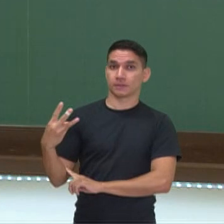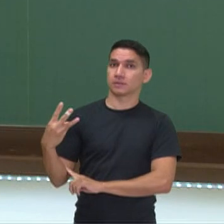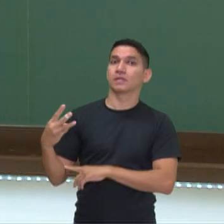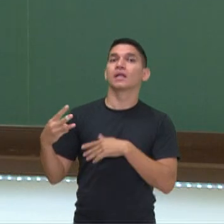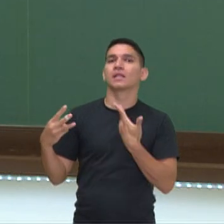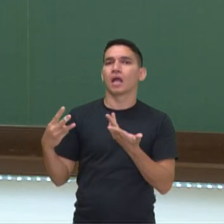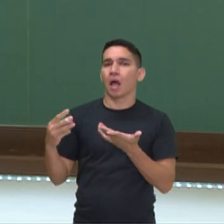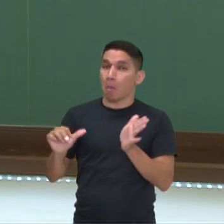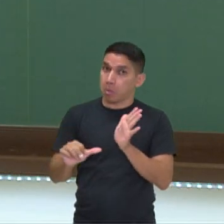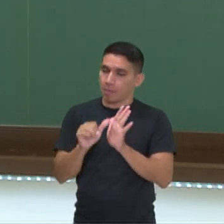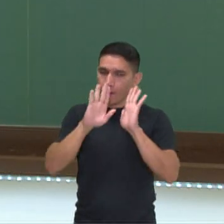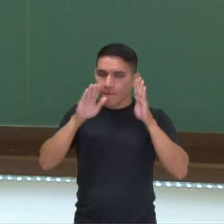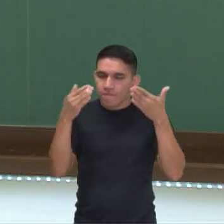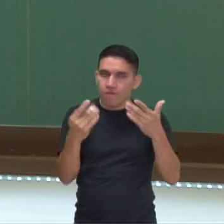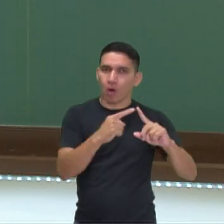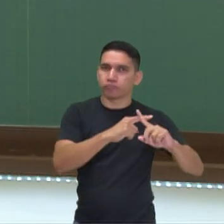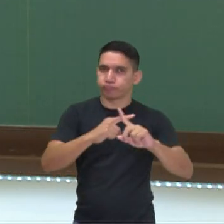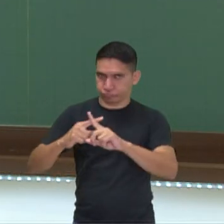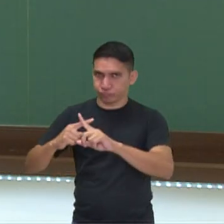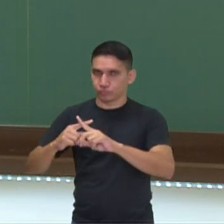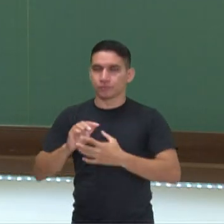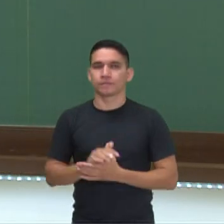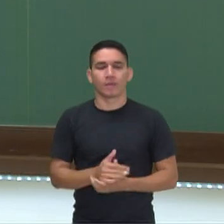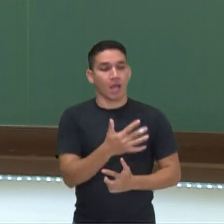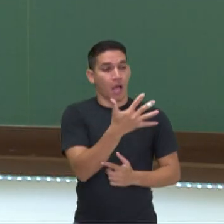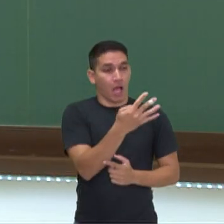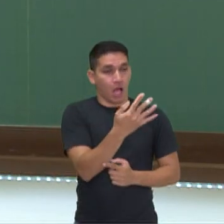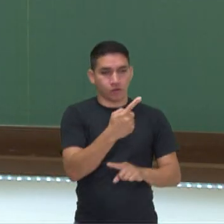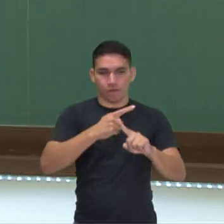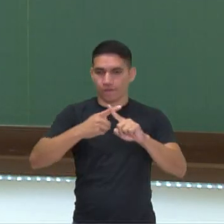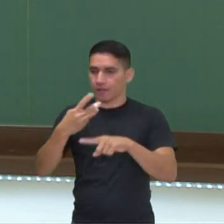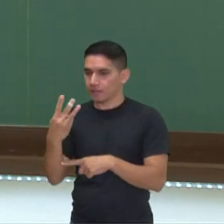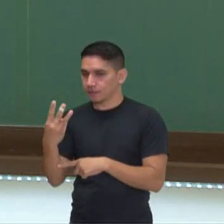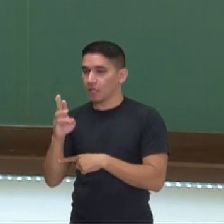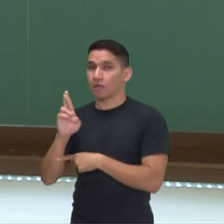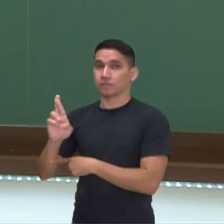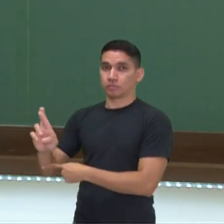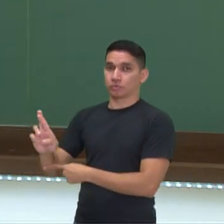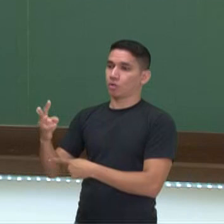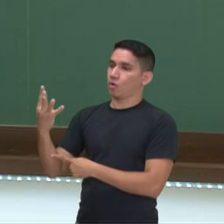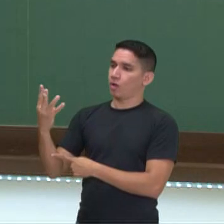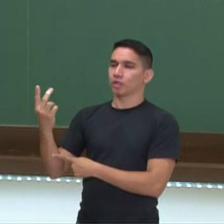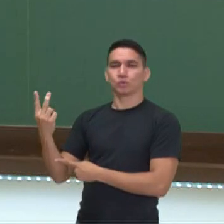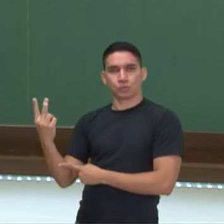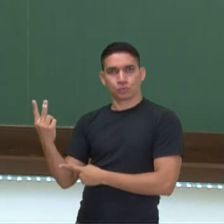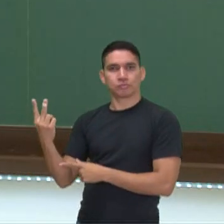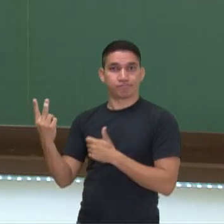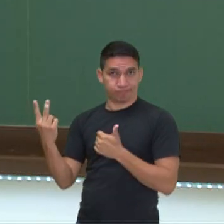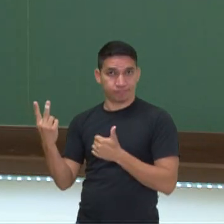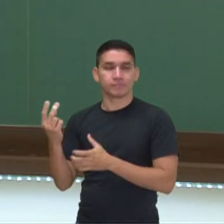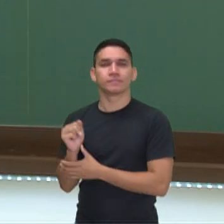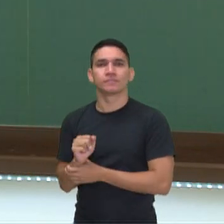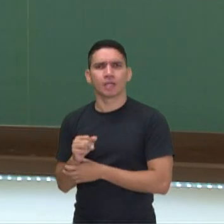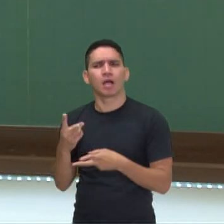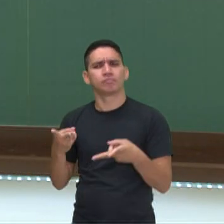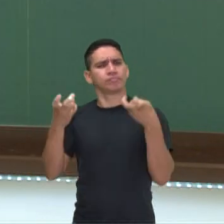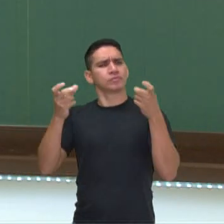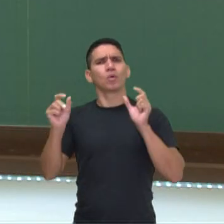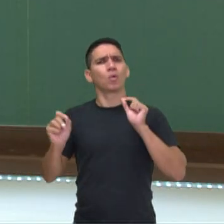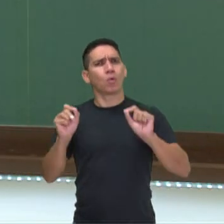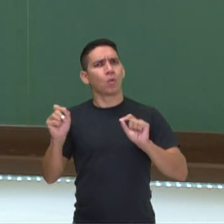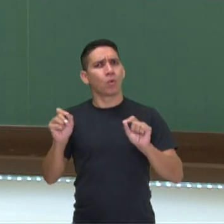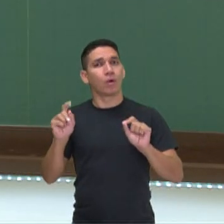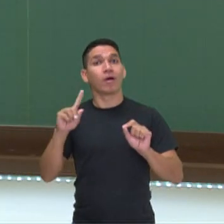então primeiro foco na multiplicação e esse vezes três 42 né Veja a gente